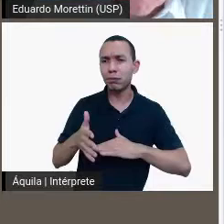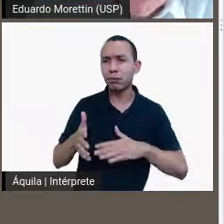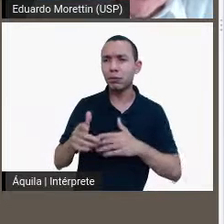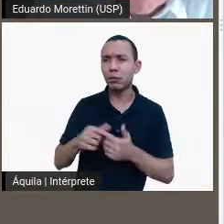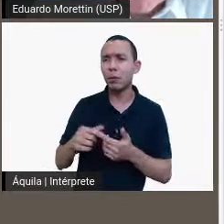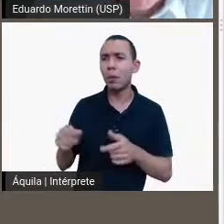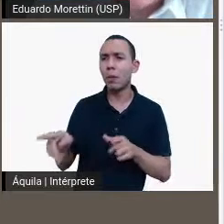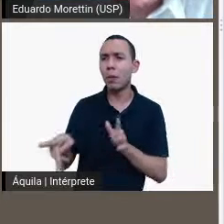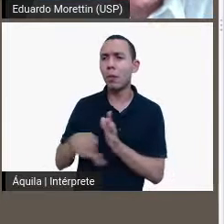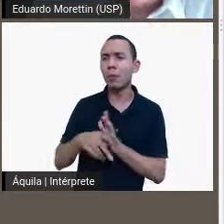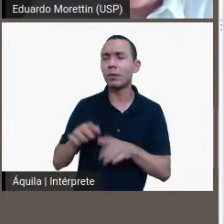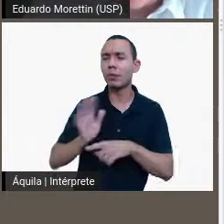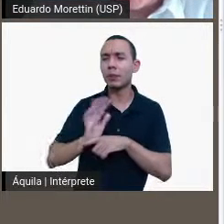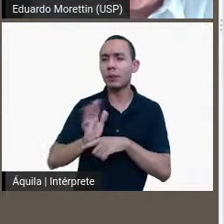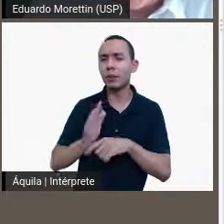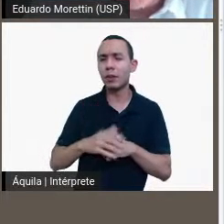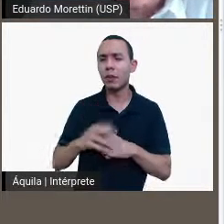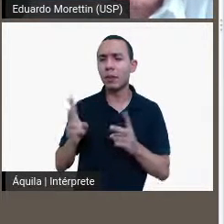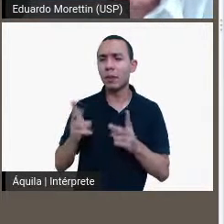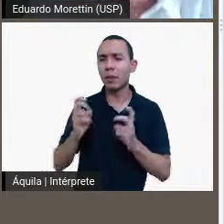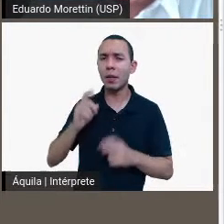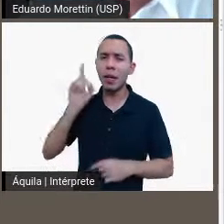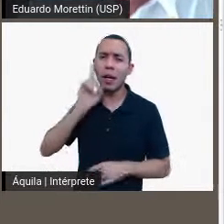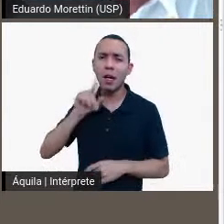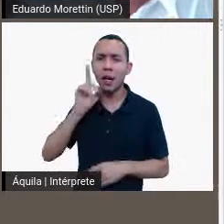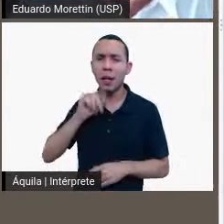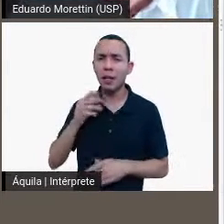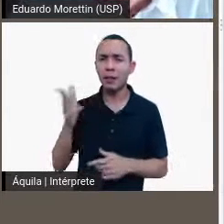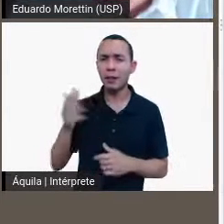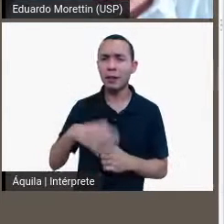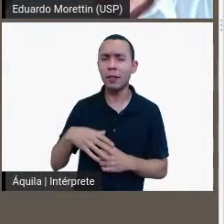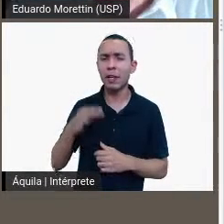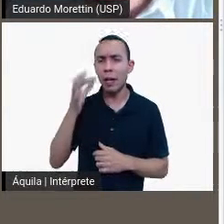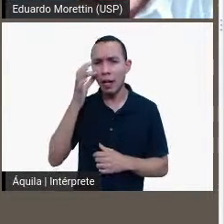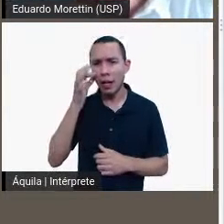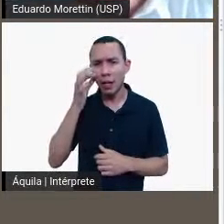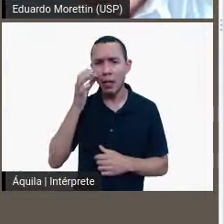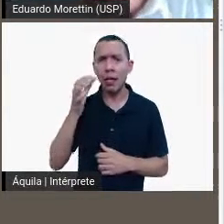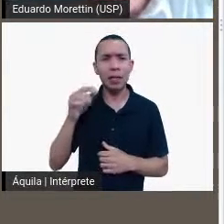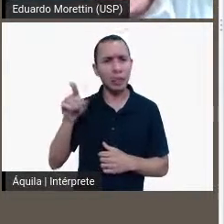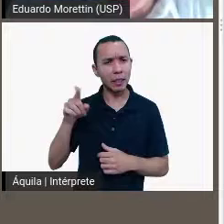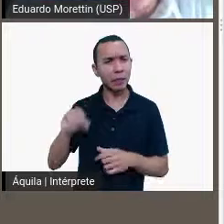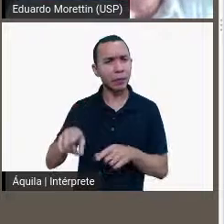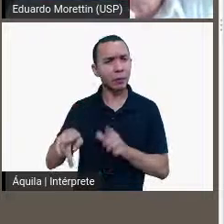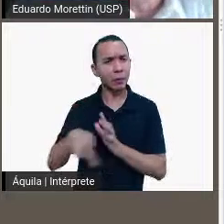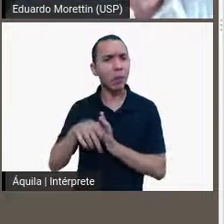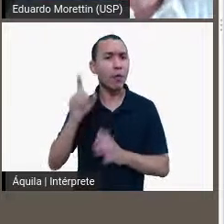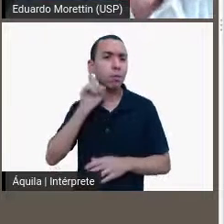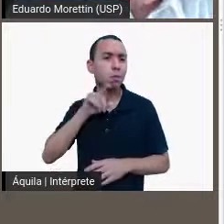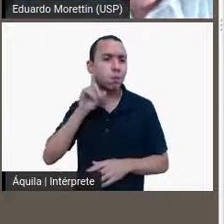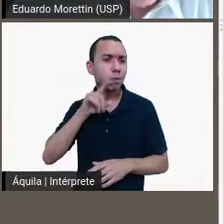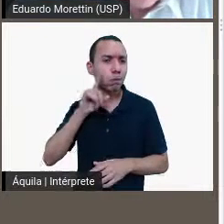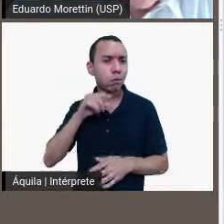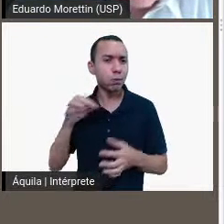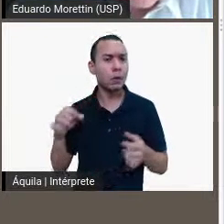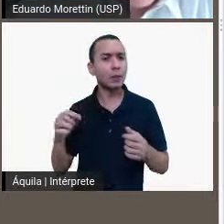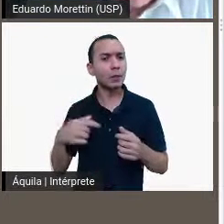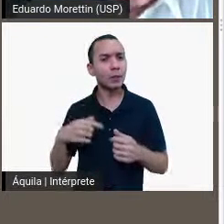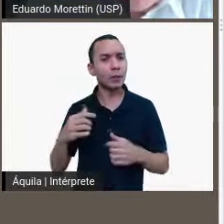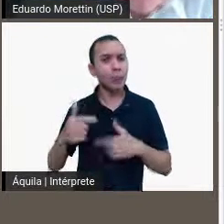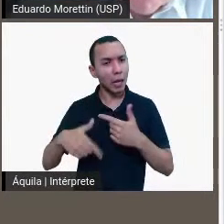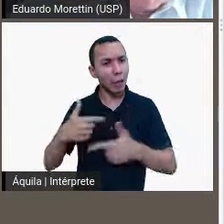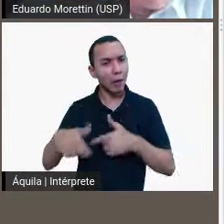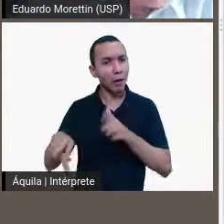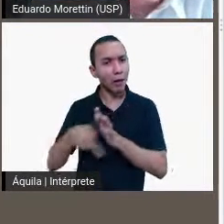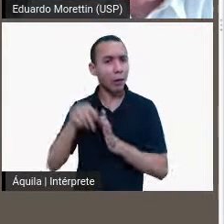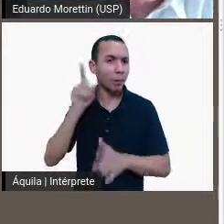cinema. Você tem a noção do americanismo, né, a presença forte do cinema norte-americano, associado,